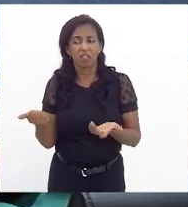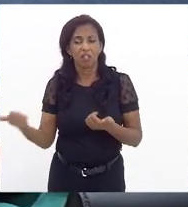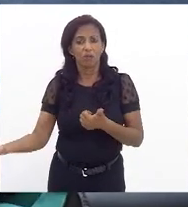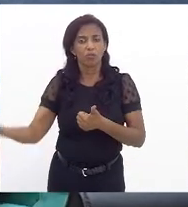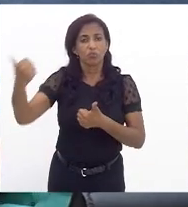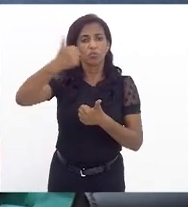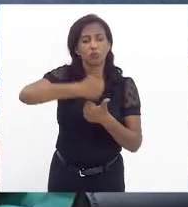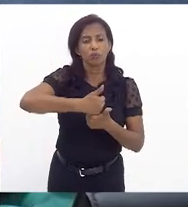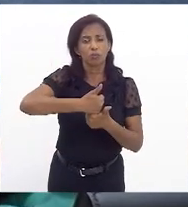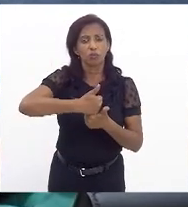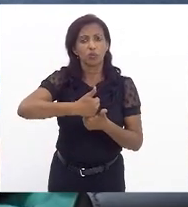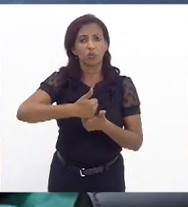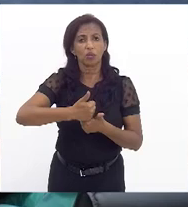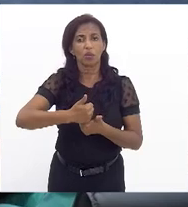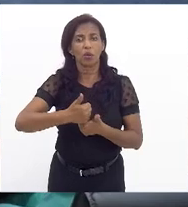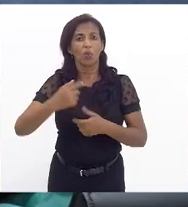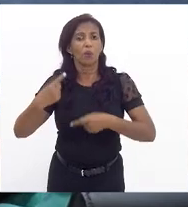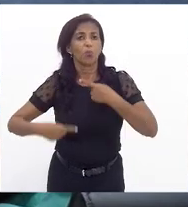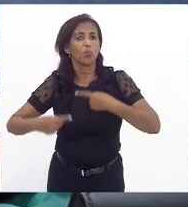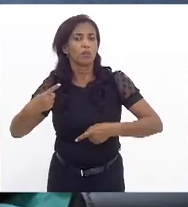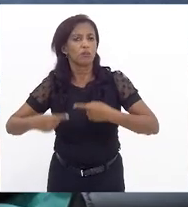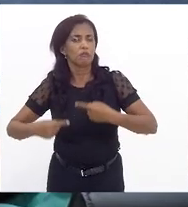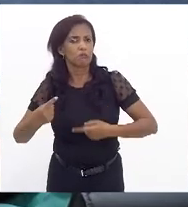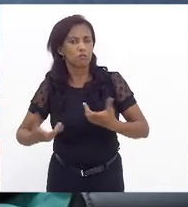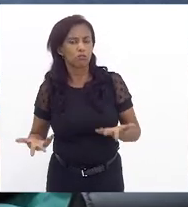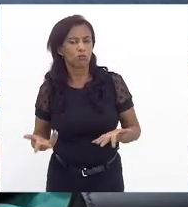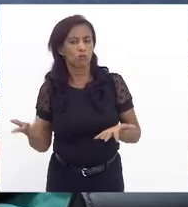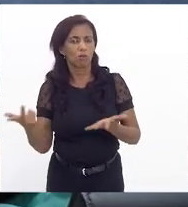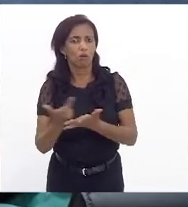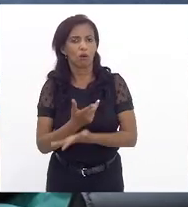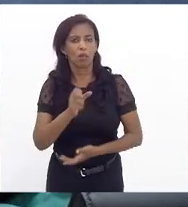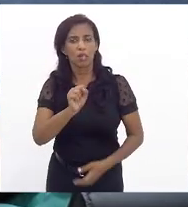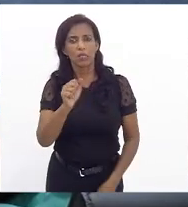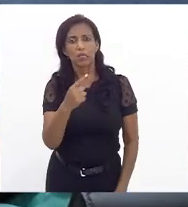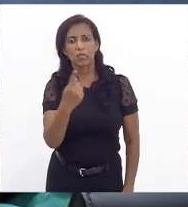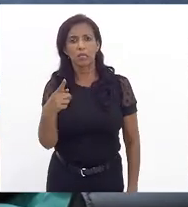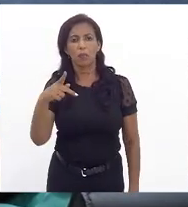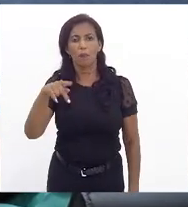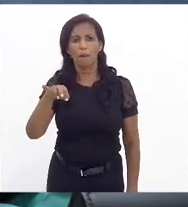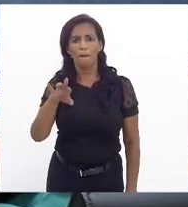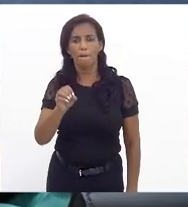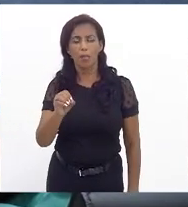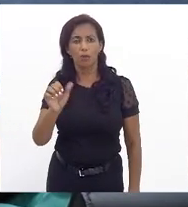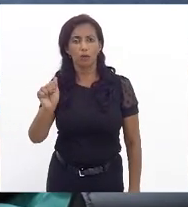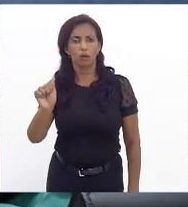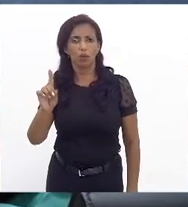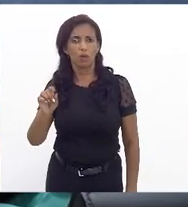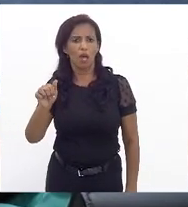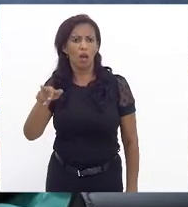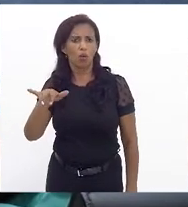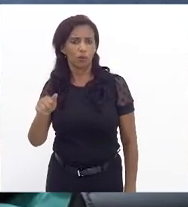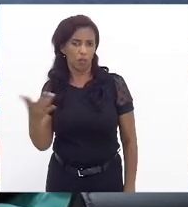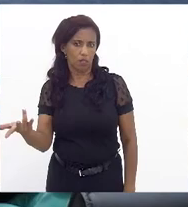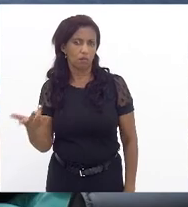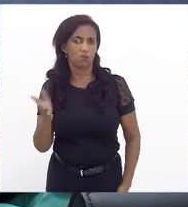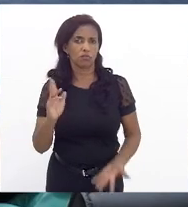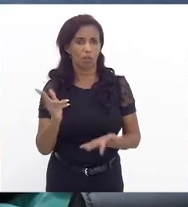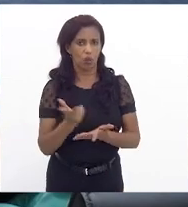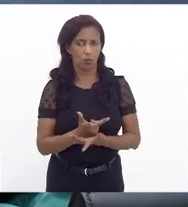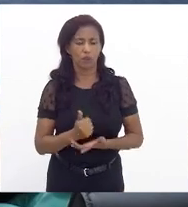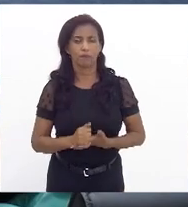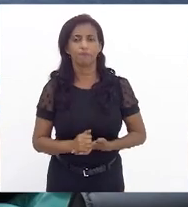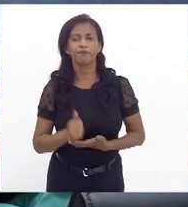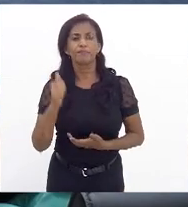no lugar indicações políticas. Foi no caso de São Pedro da Aldeia, depois da denúncia na coluna da